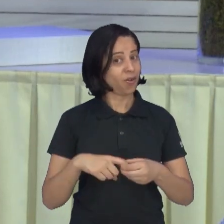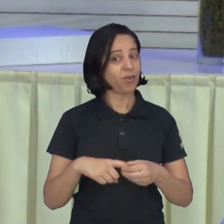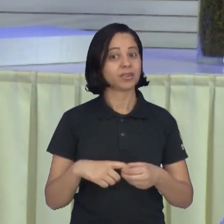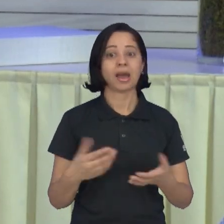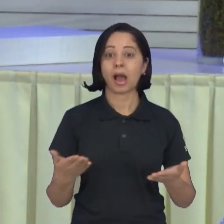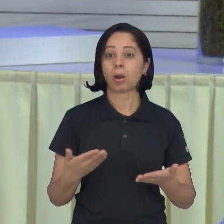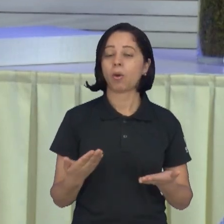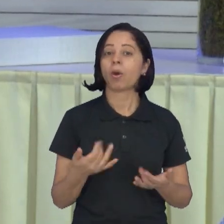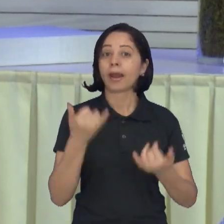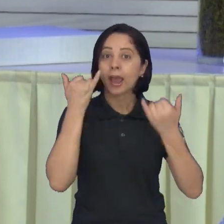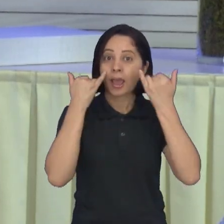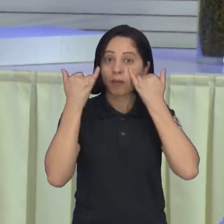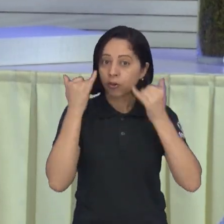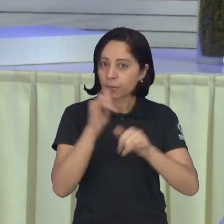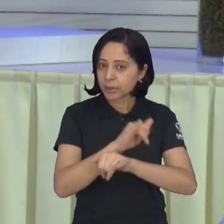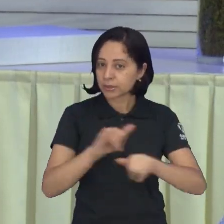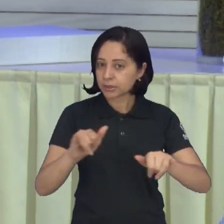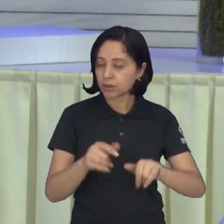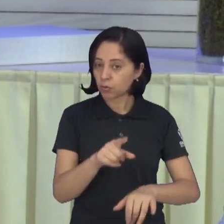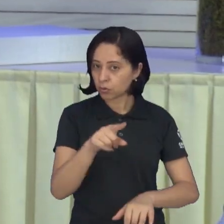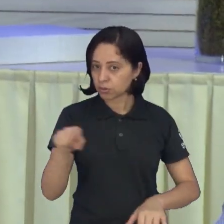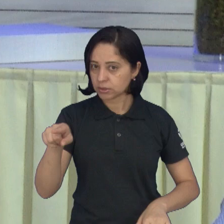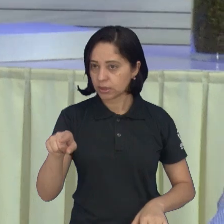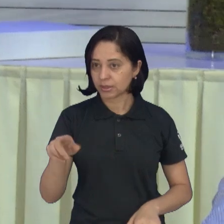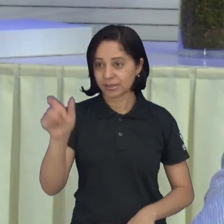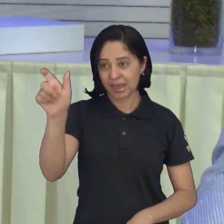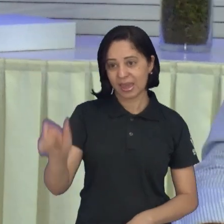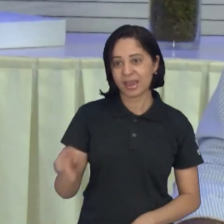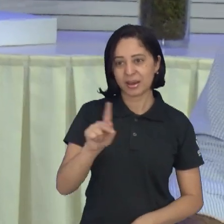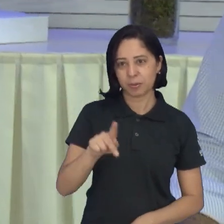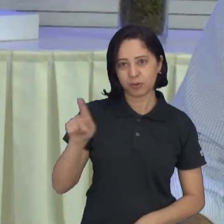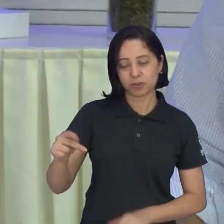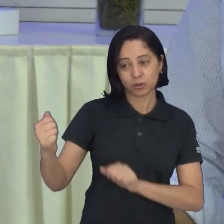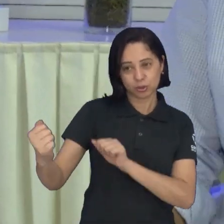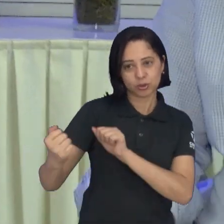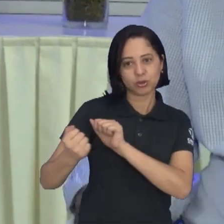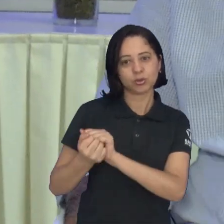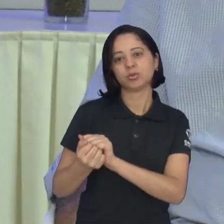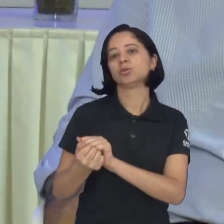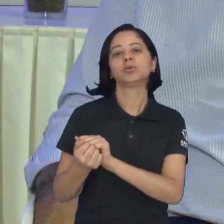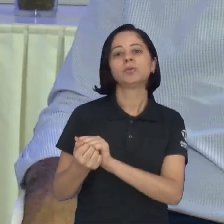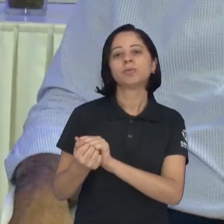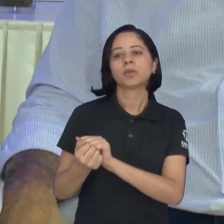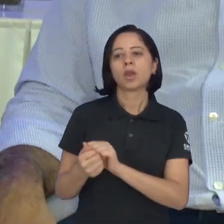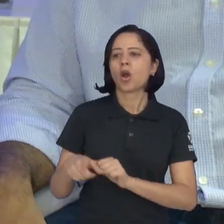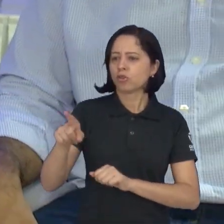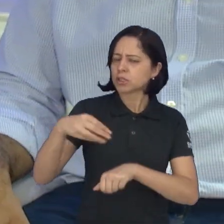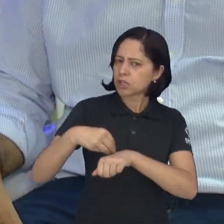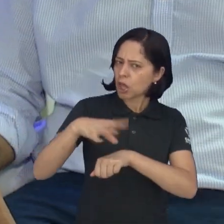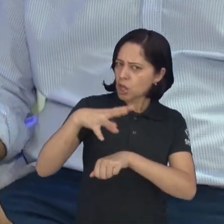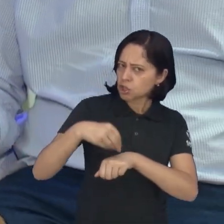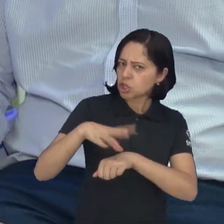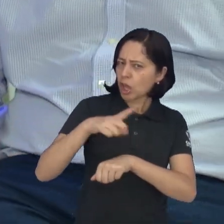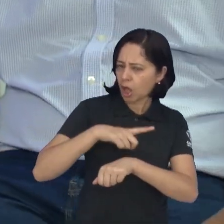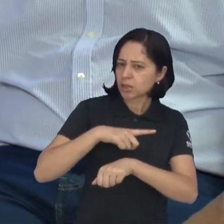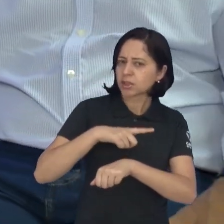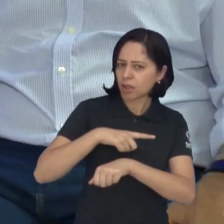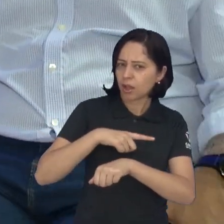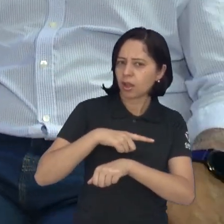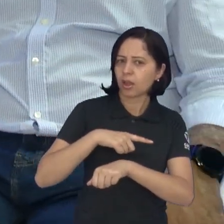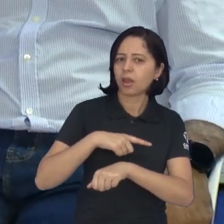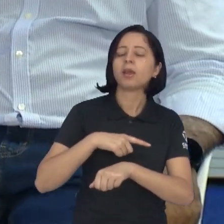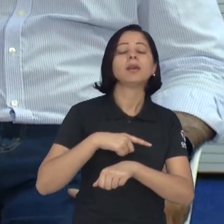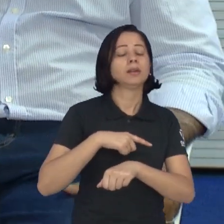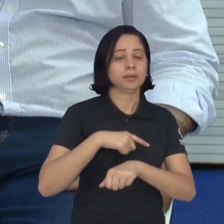eu tenho mais informações para vocês. O professor Guaraci continua aqui comigo. E, Guaraci, você tem mais algumas dicas para o consumidor, né,